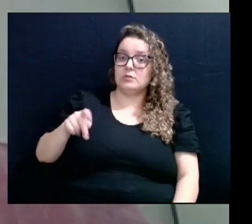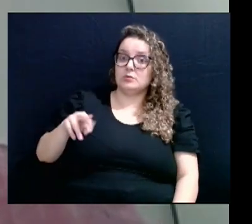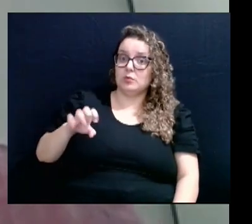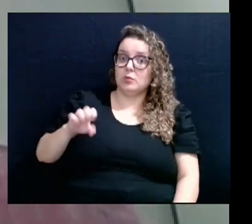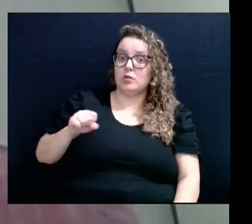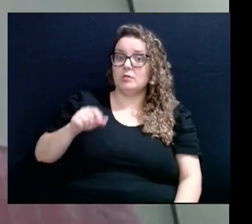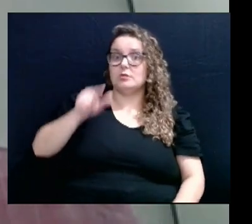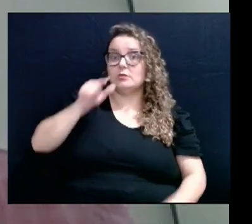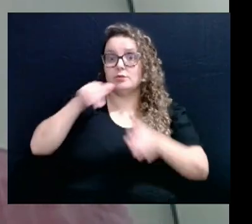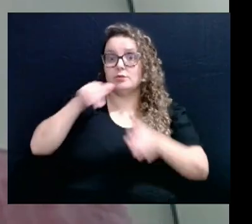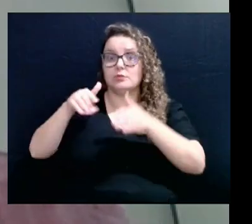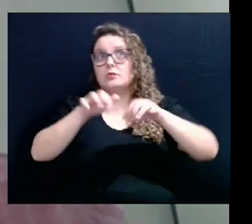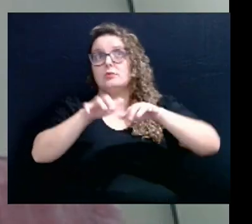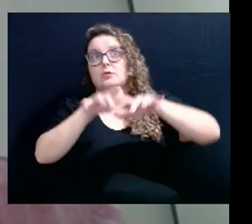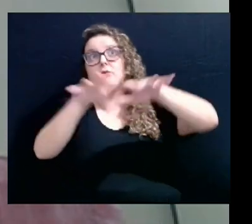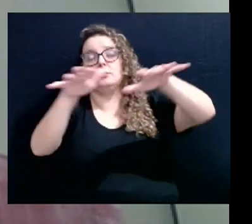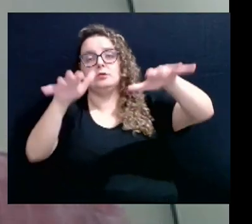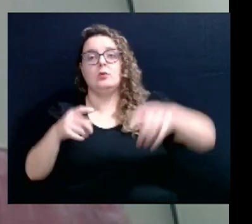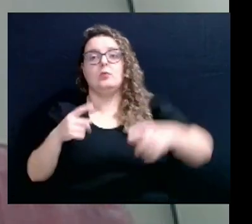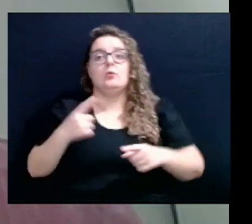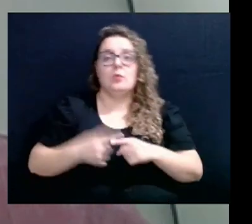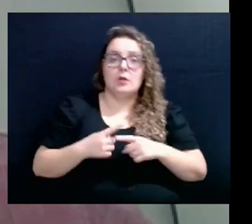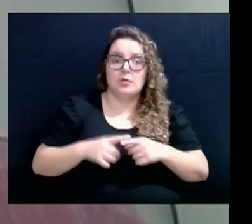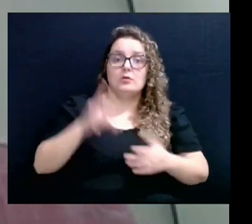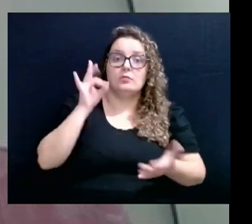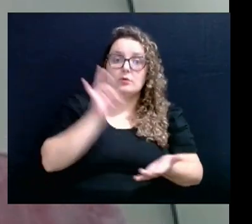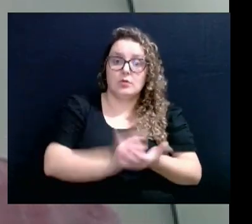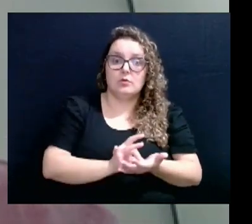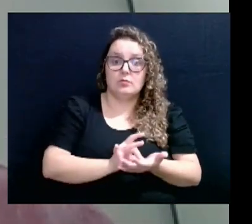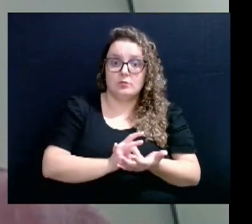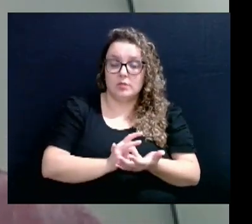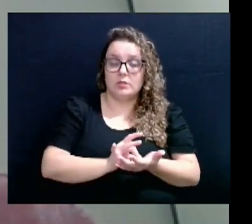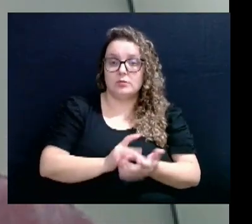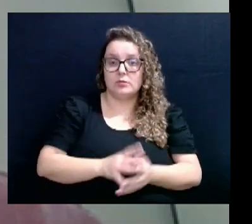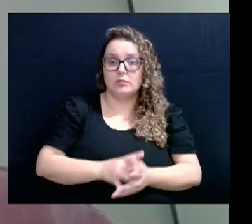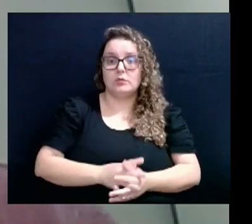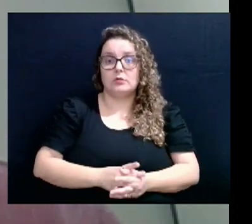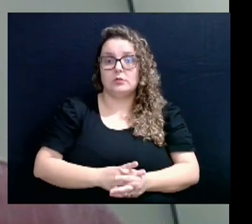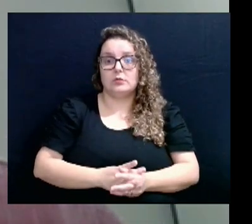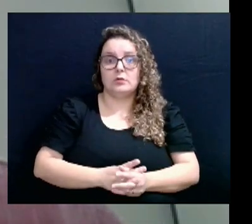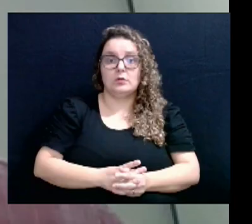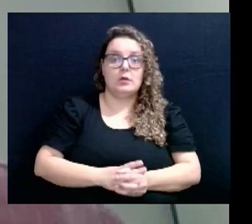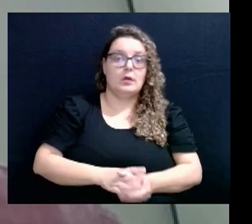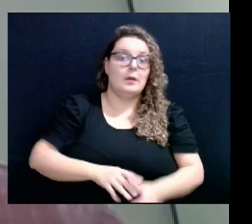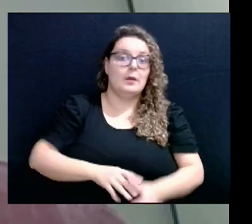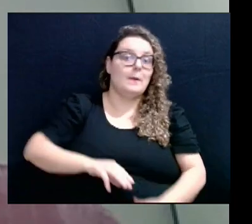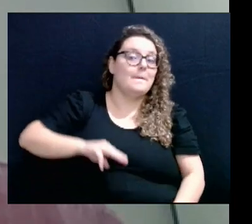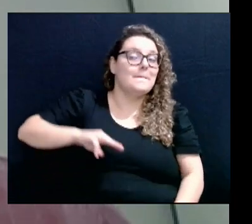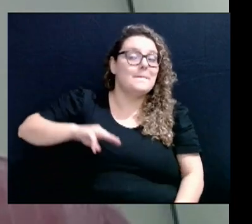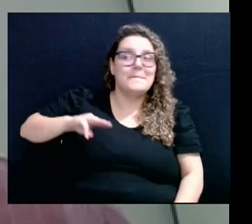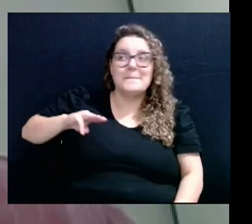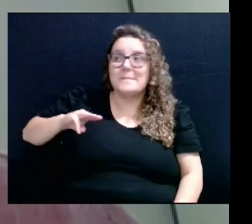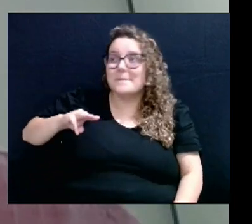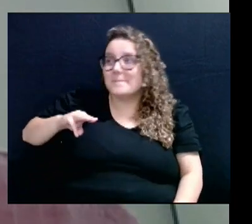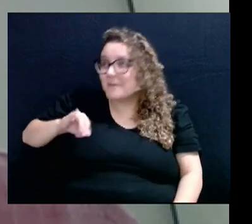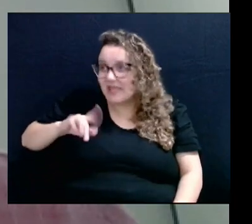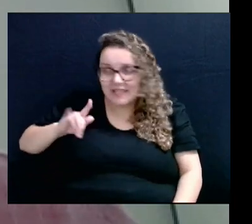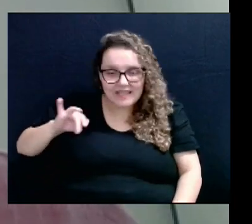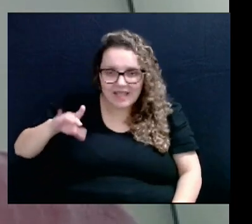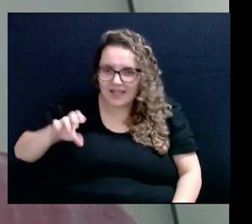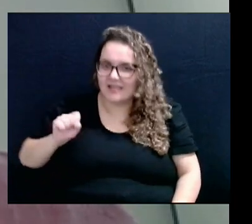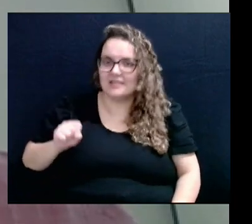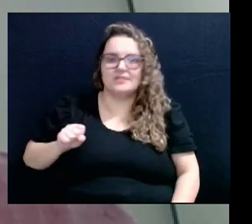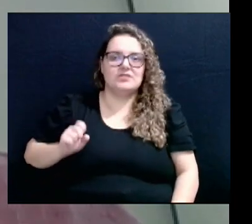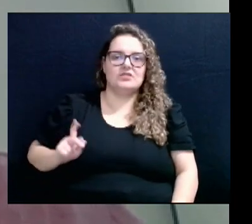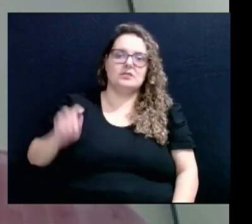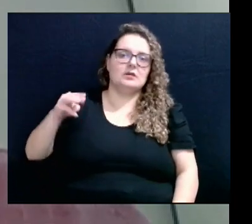porque eles, de fato, eles percorrem, às vezes, até milhares de quilômetros, né, transportando, então, esse material.